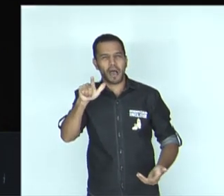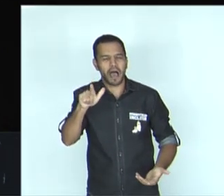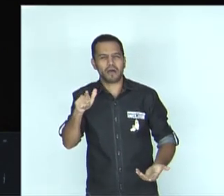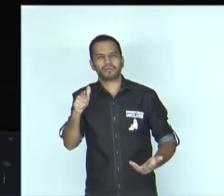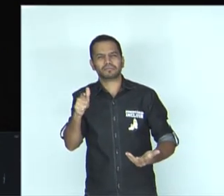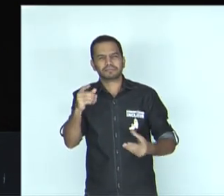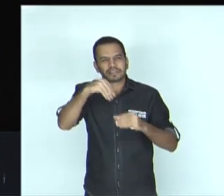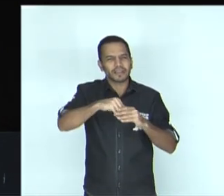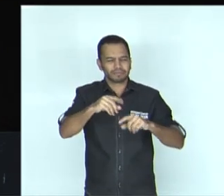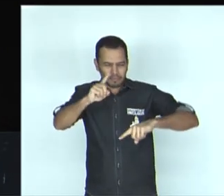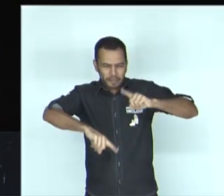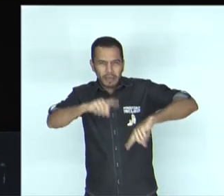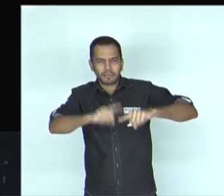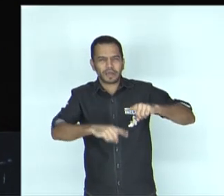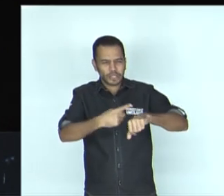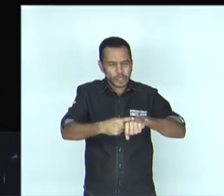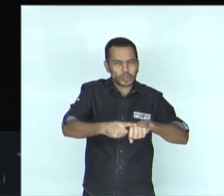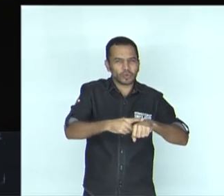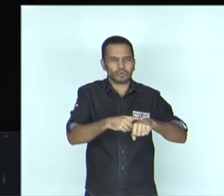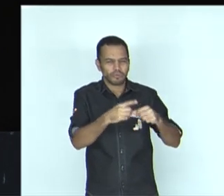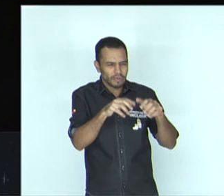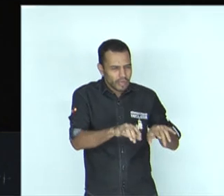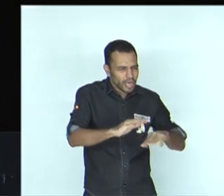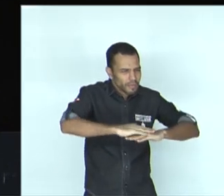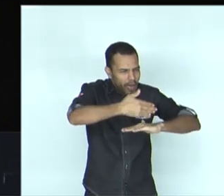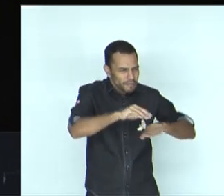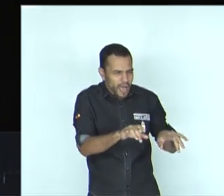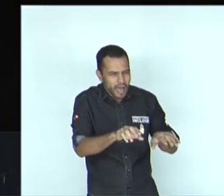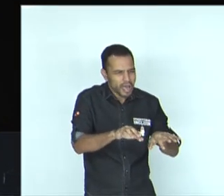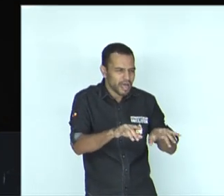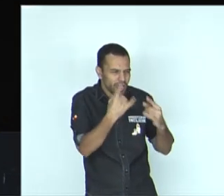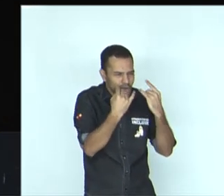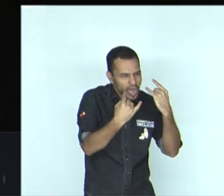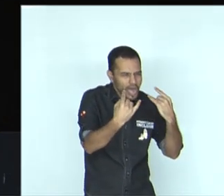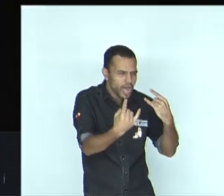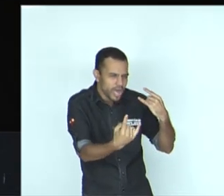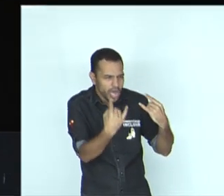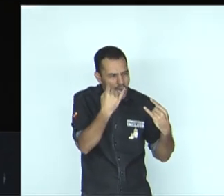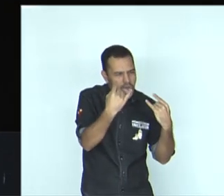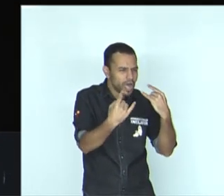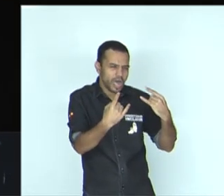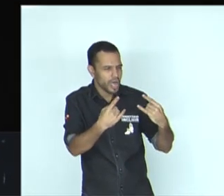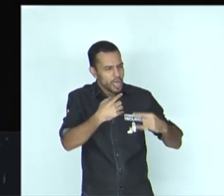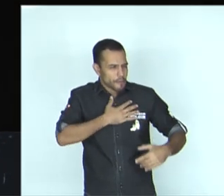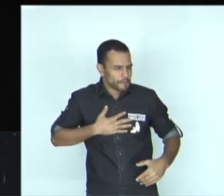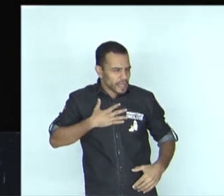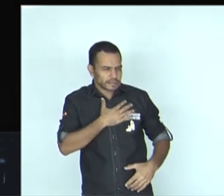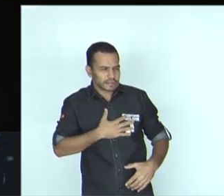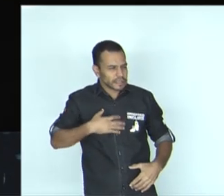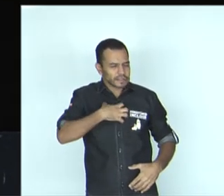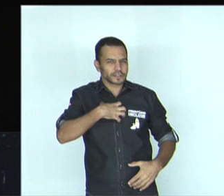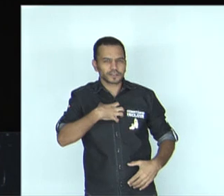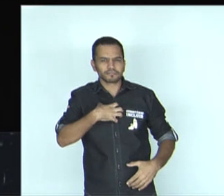tentando trazer para o coração algum tipo de informação positiva, prazerosa, no